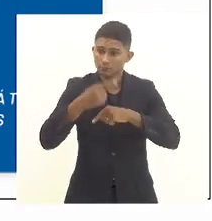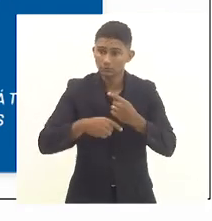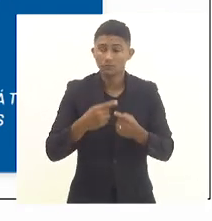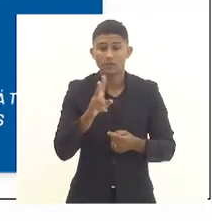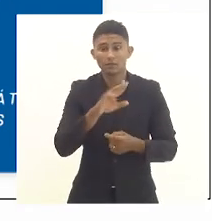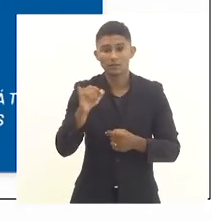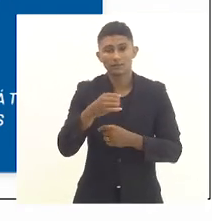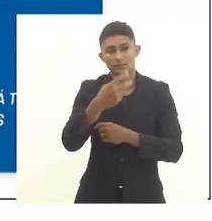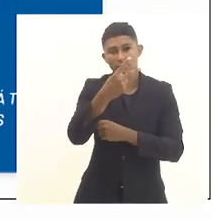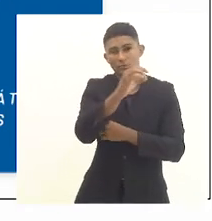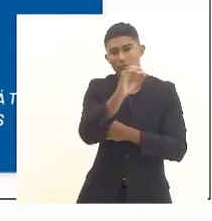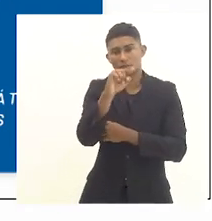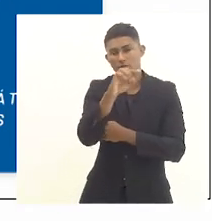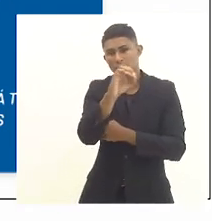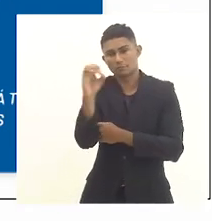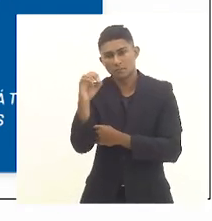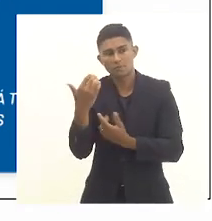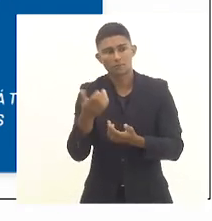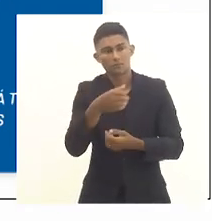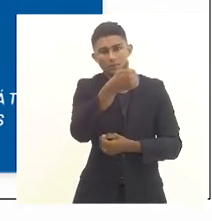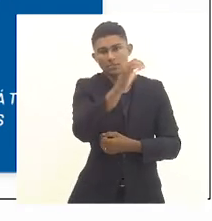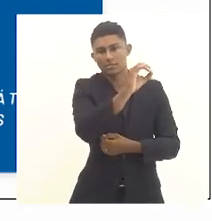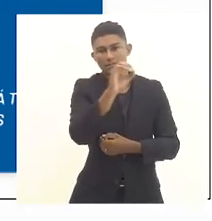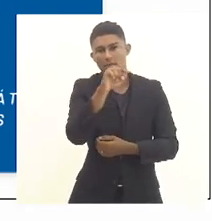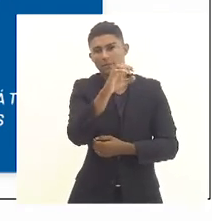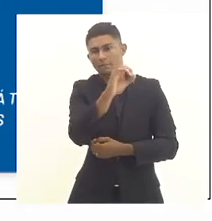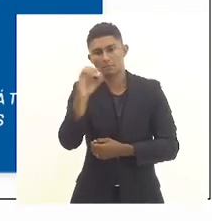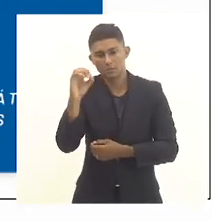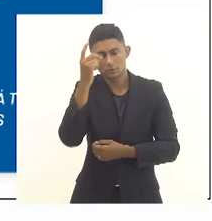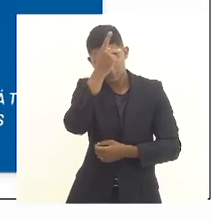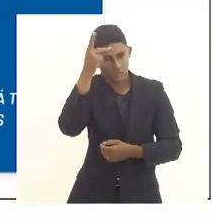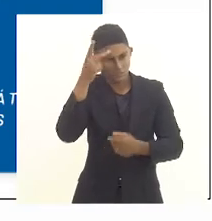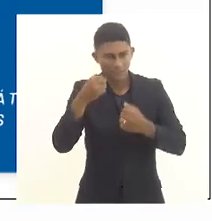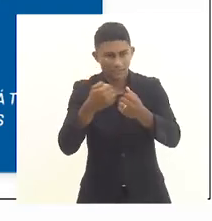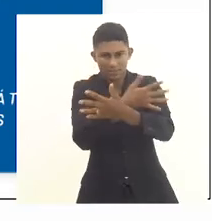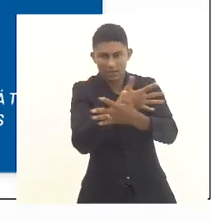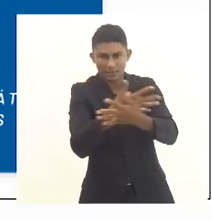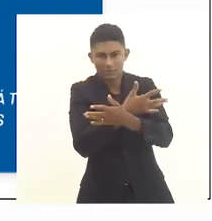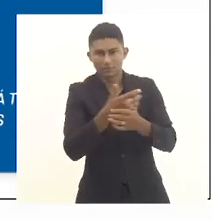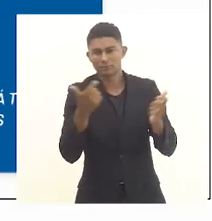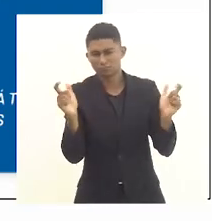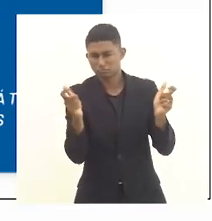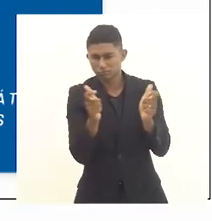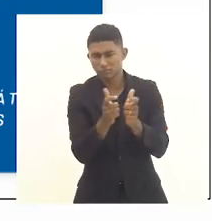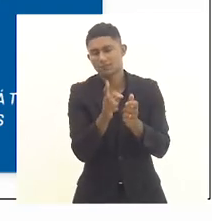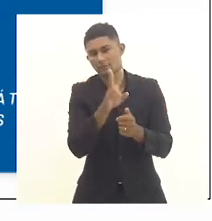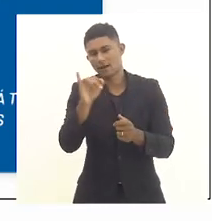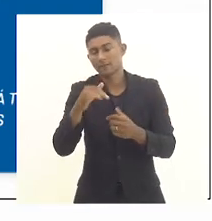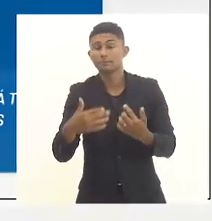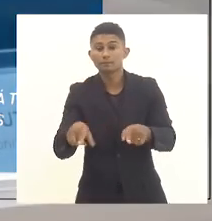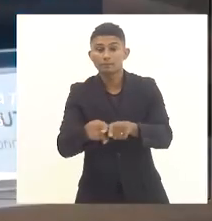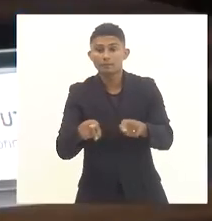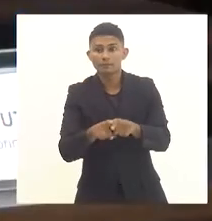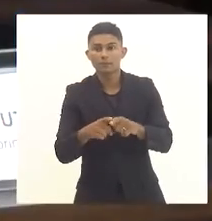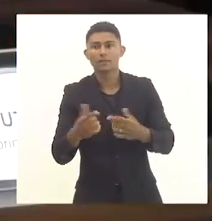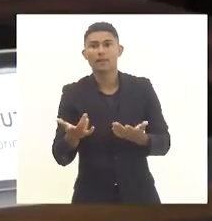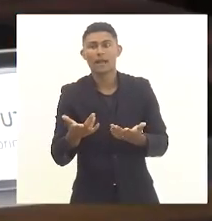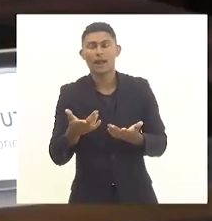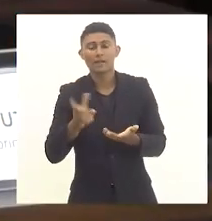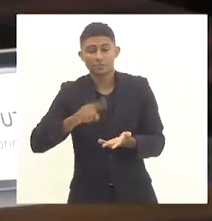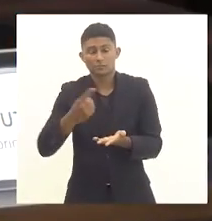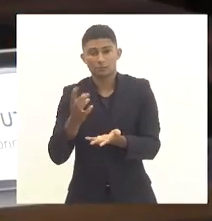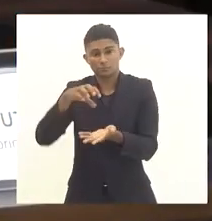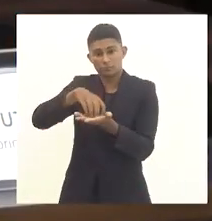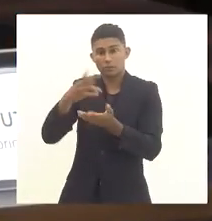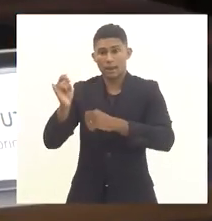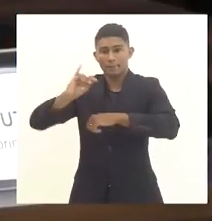mil, 100 mil habitantes, para a gente aumentar sobremaneira esse número. 11 capitais também já atualizaram a sua legislação, se preparando para o dia 31 de